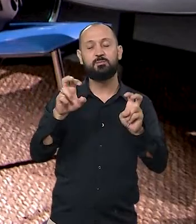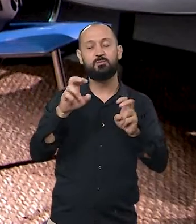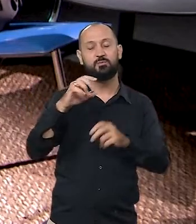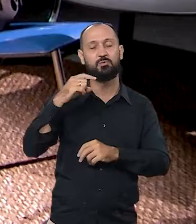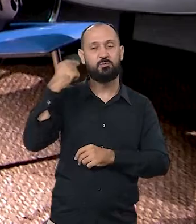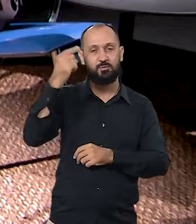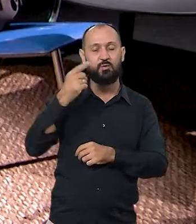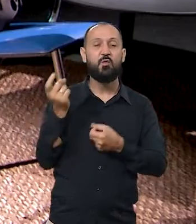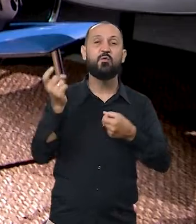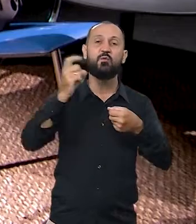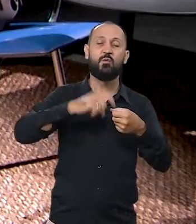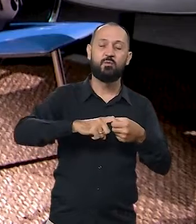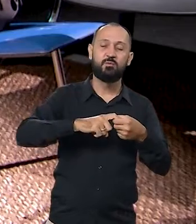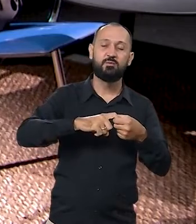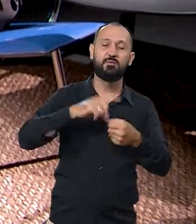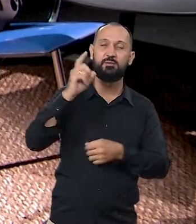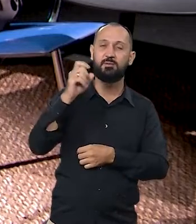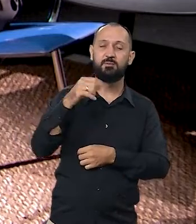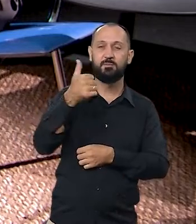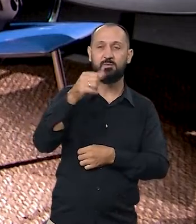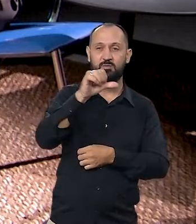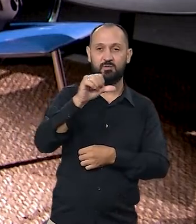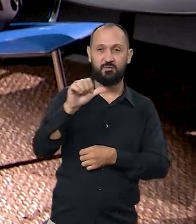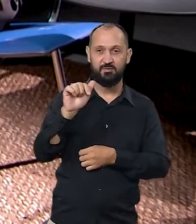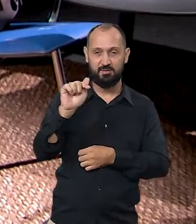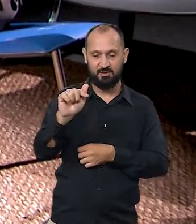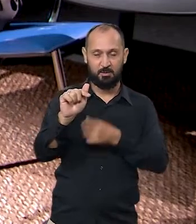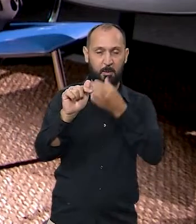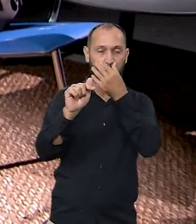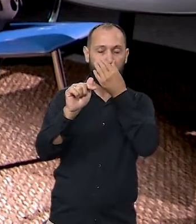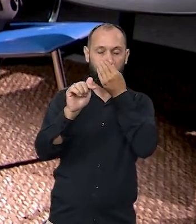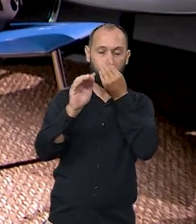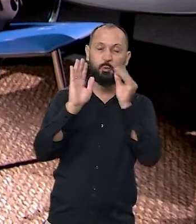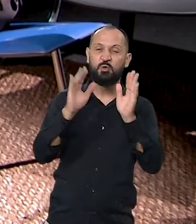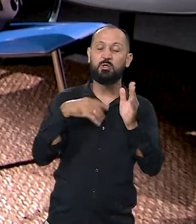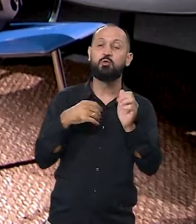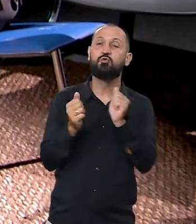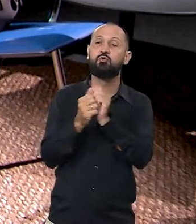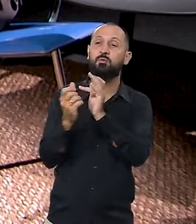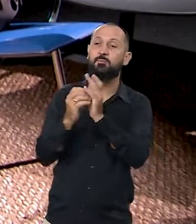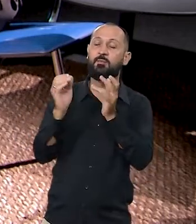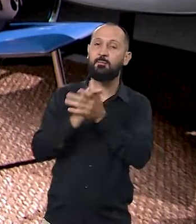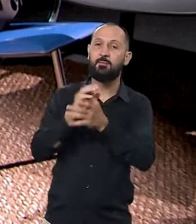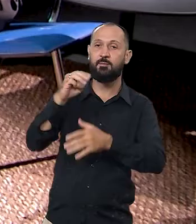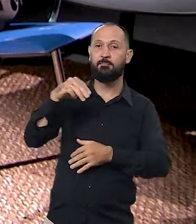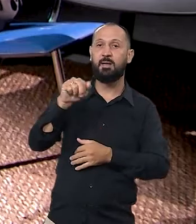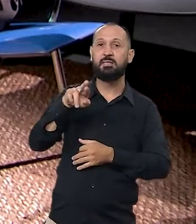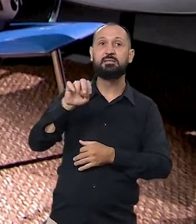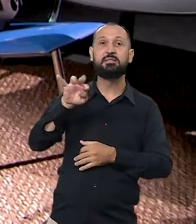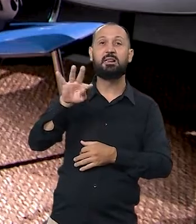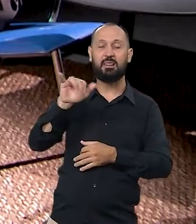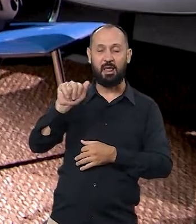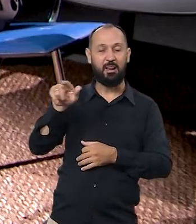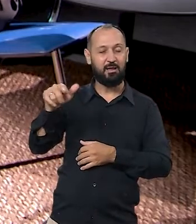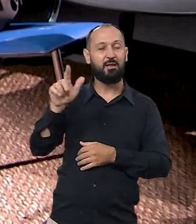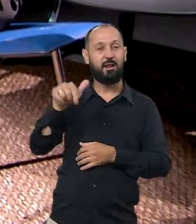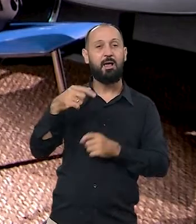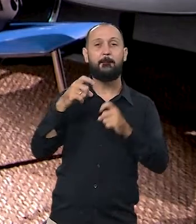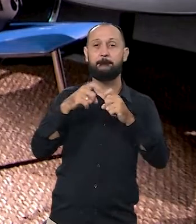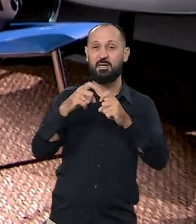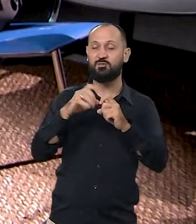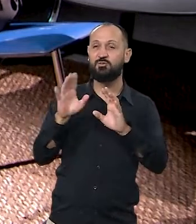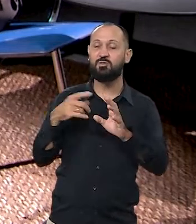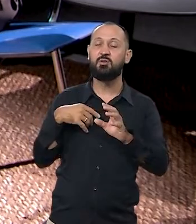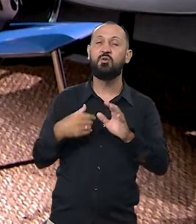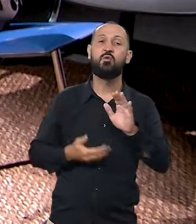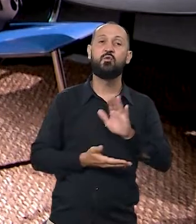na área de direito. Retornei para Dourados em 1997, aí já com a minha esposa, Maristela, que é médica,